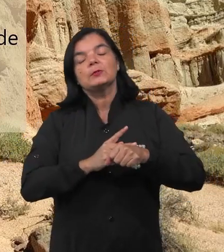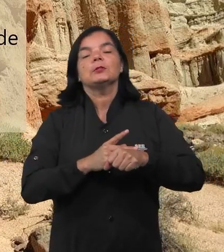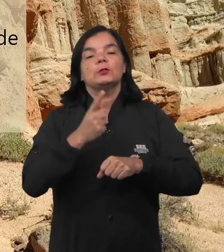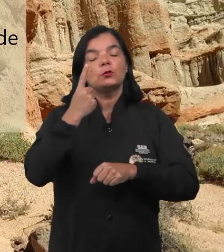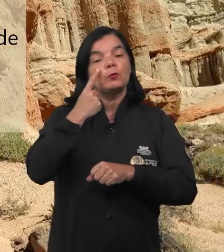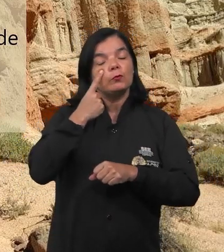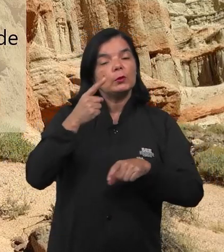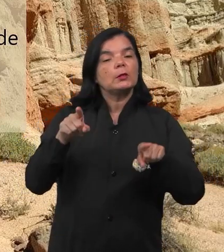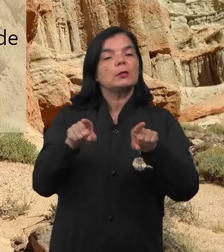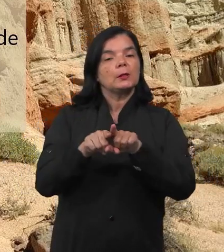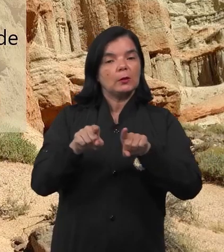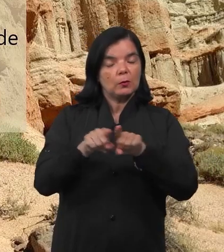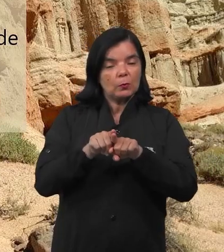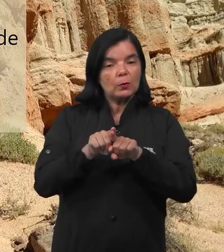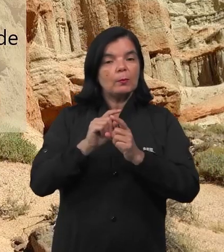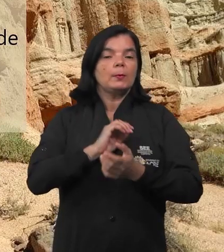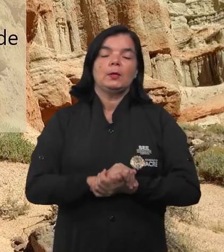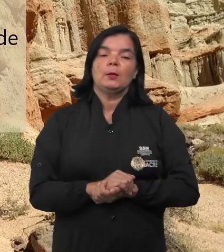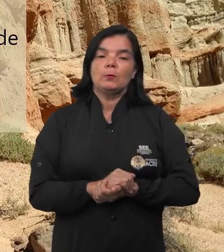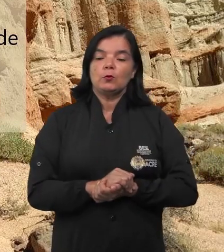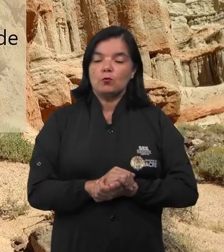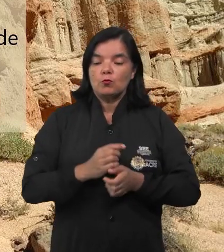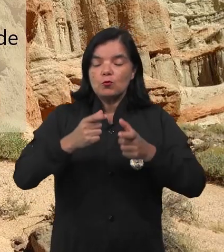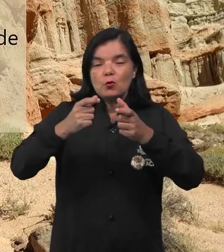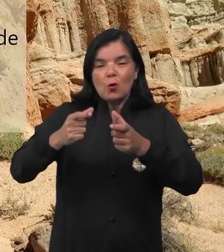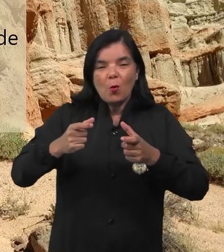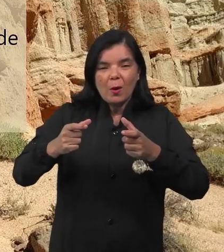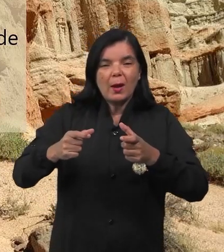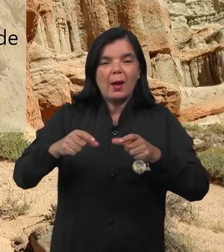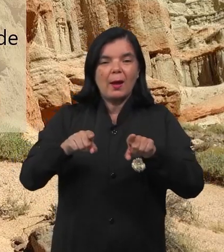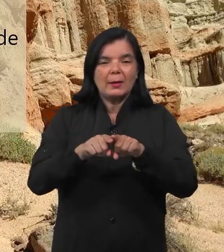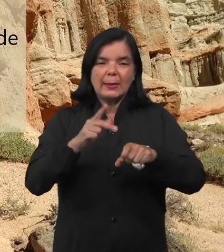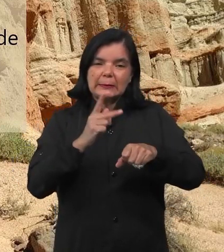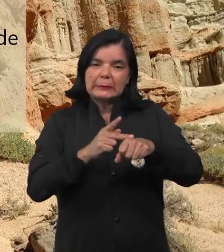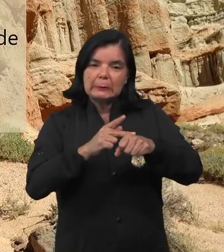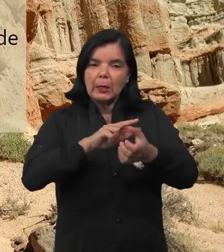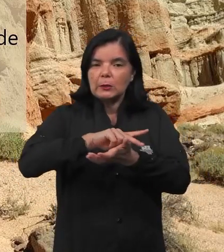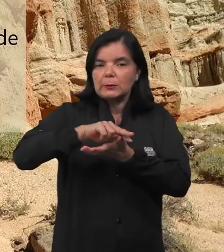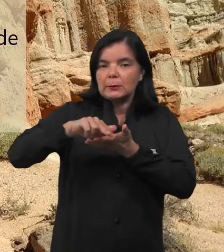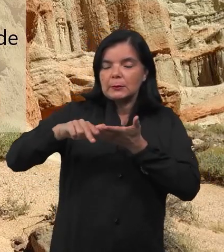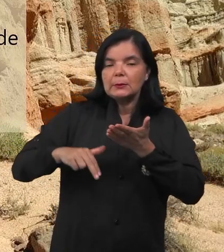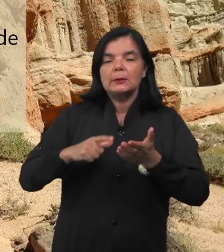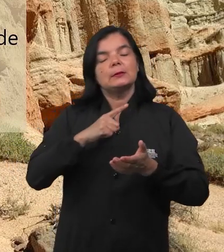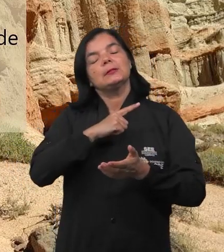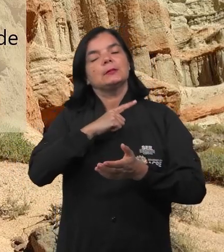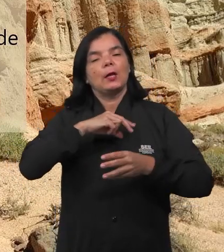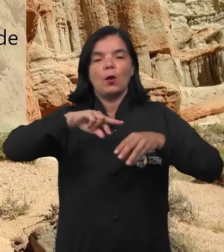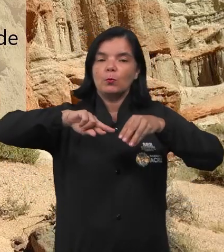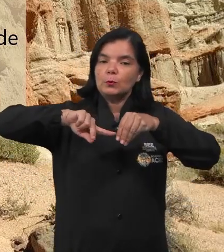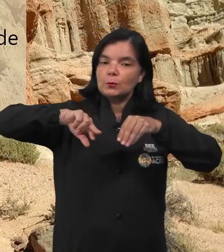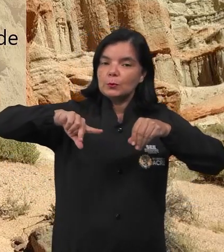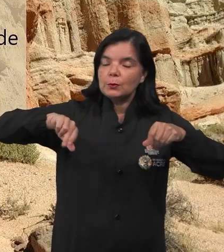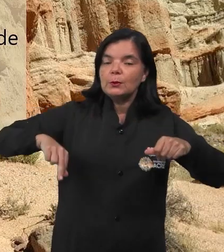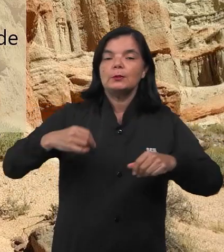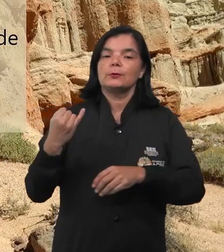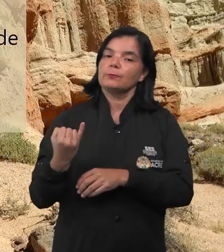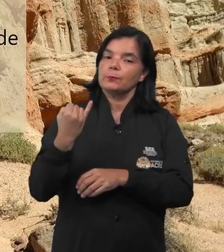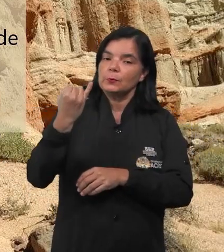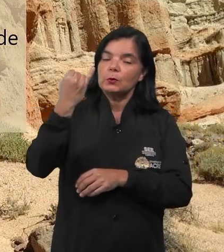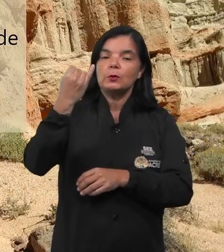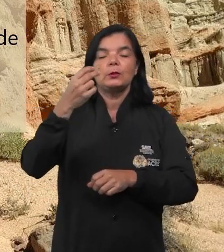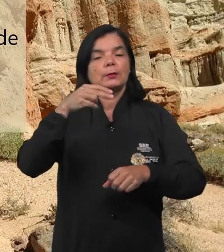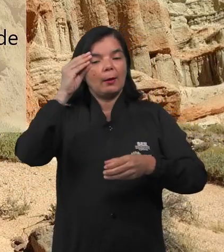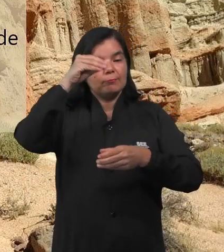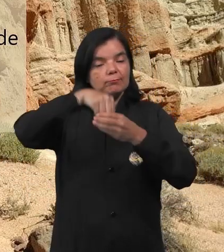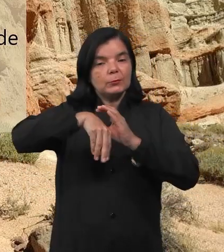gente vê muito isso, né, nos garimpos, nas pedreiras, onde nós vamos ter esse mineral essencial, então ele vai estar impregnado numa